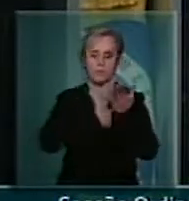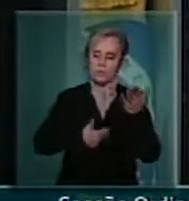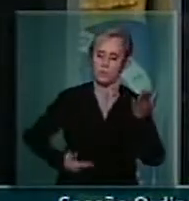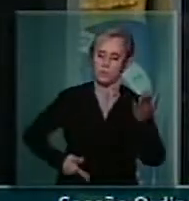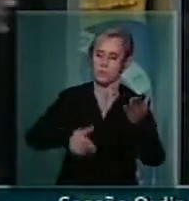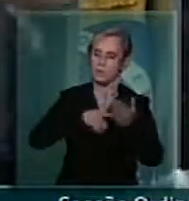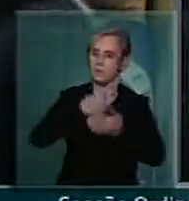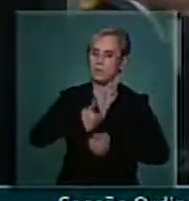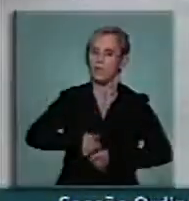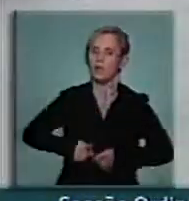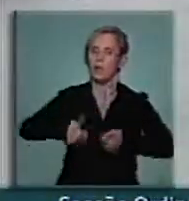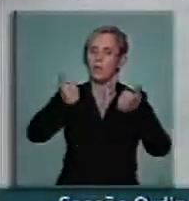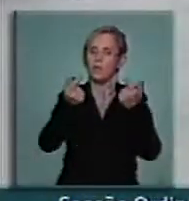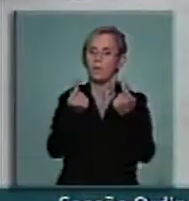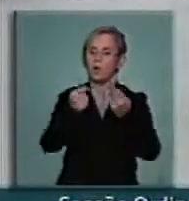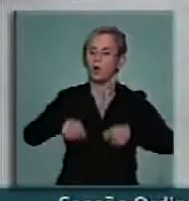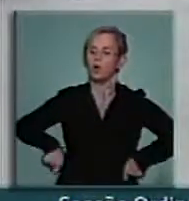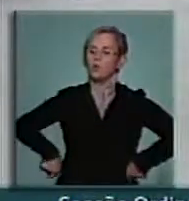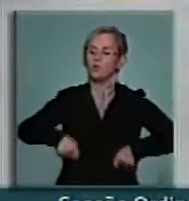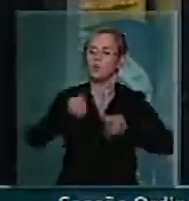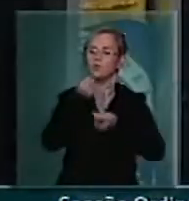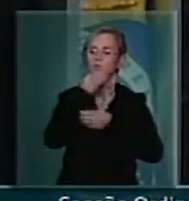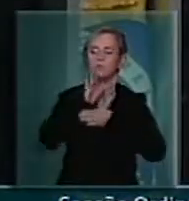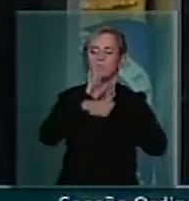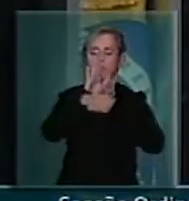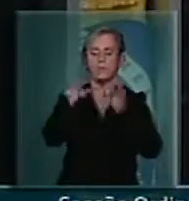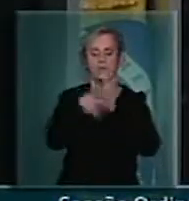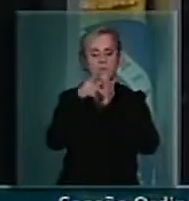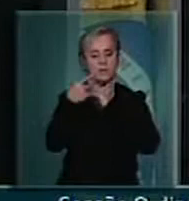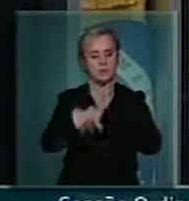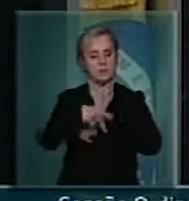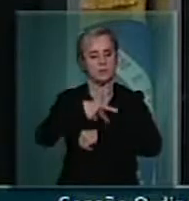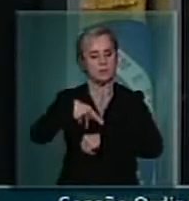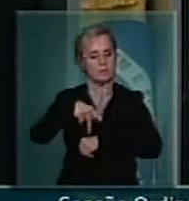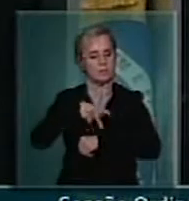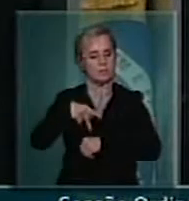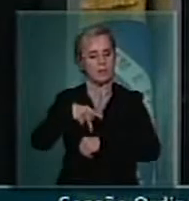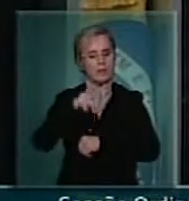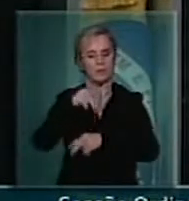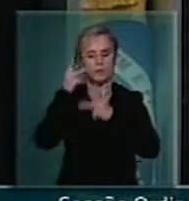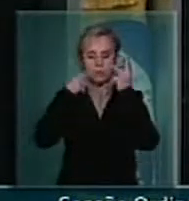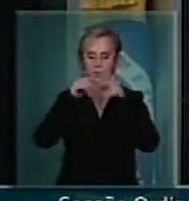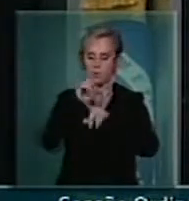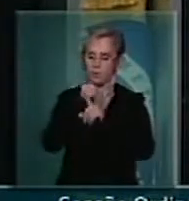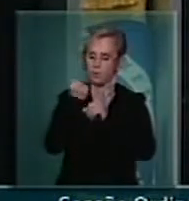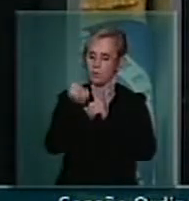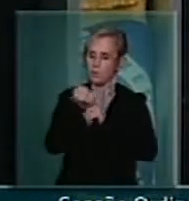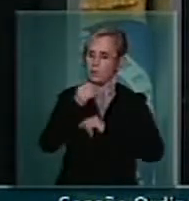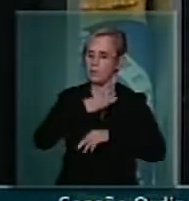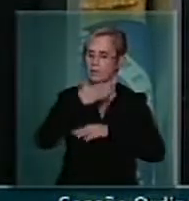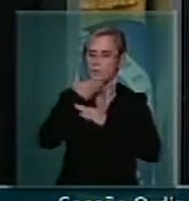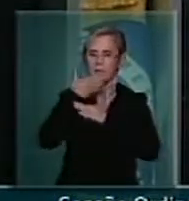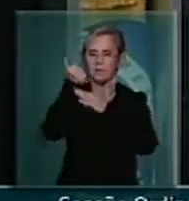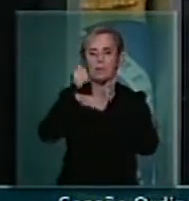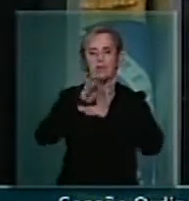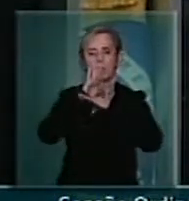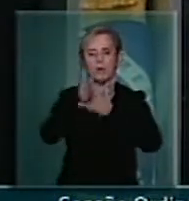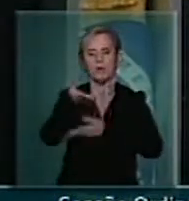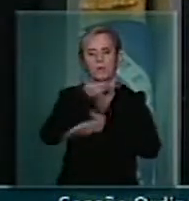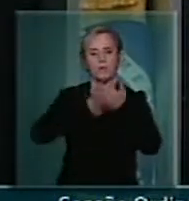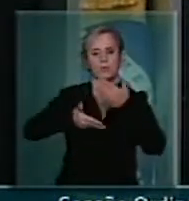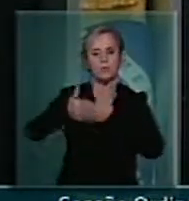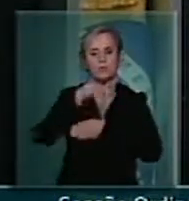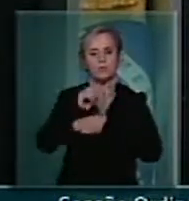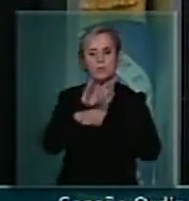melhor custo-benefício deste país. É a política social de melhor custo-benefício, pois